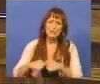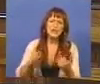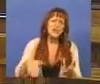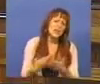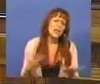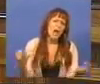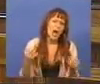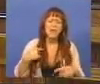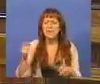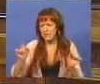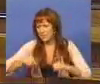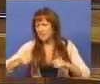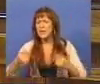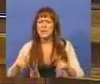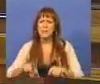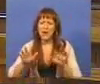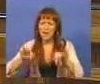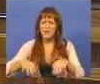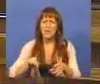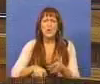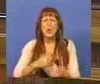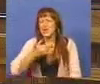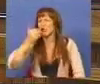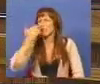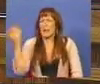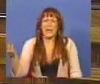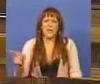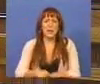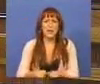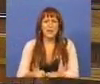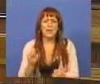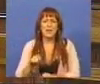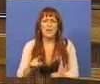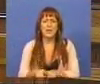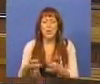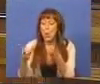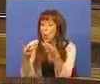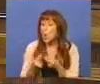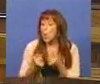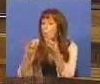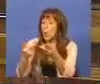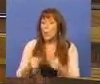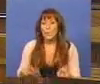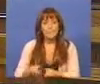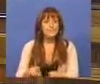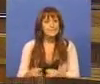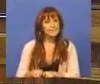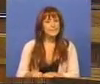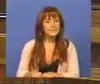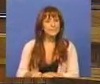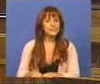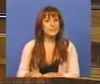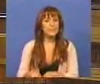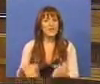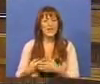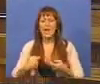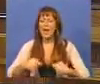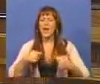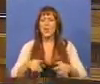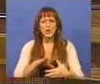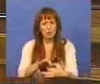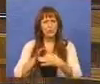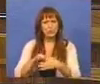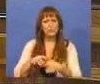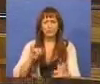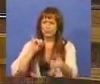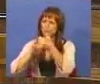partidos. Estamos de acordo que se termine aquele absurdo que era a contabilização para efeito de custos da